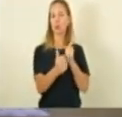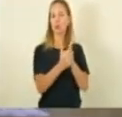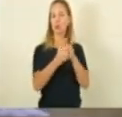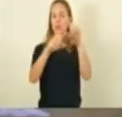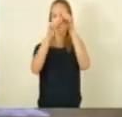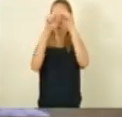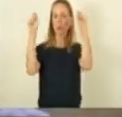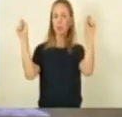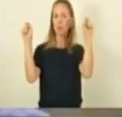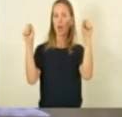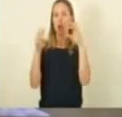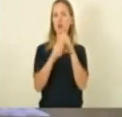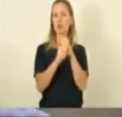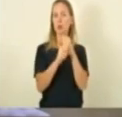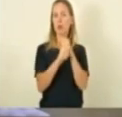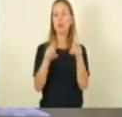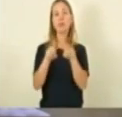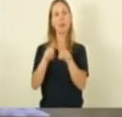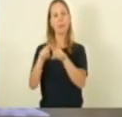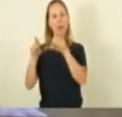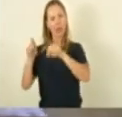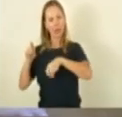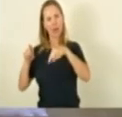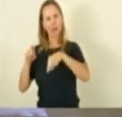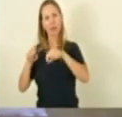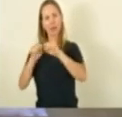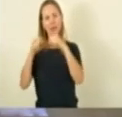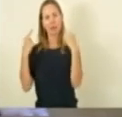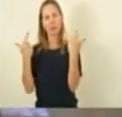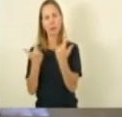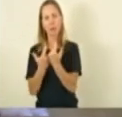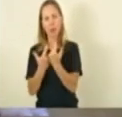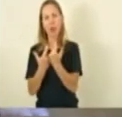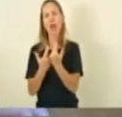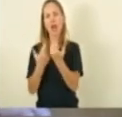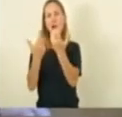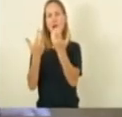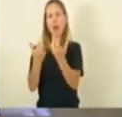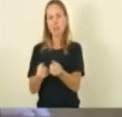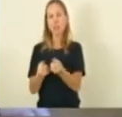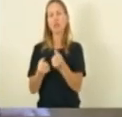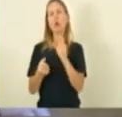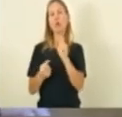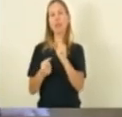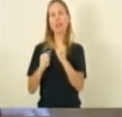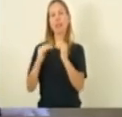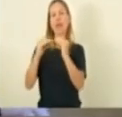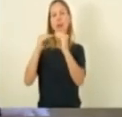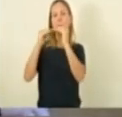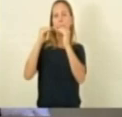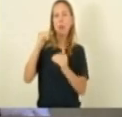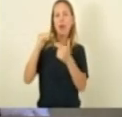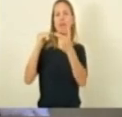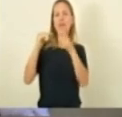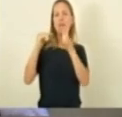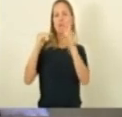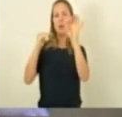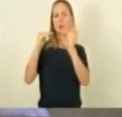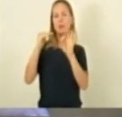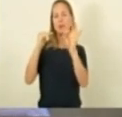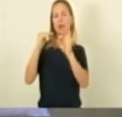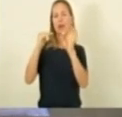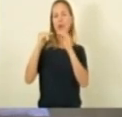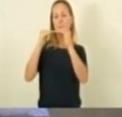com o aval desta Casa, investindo menos de 25% na